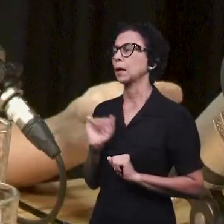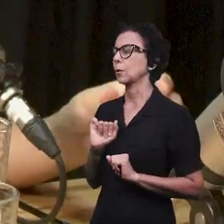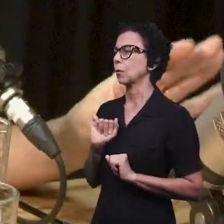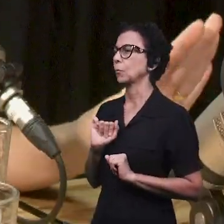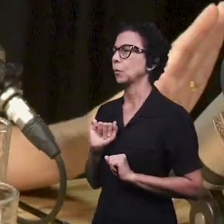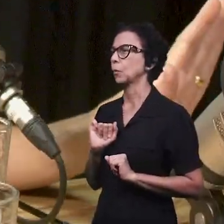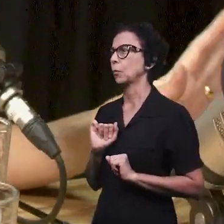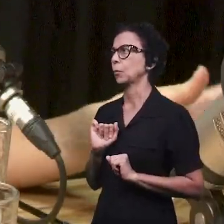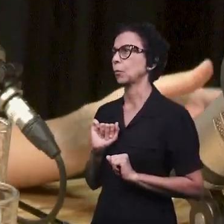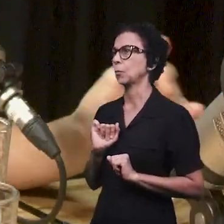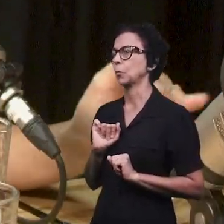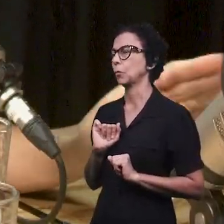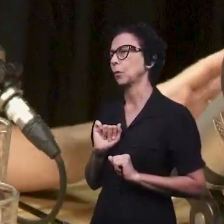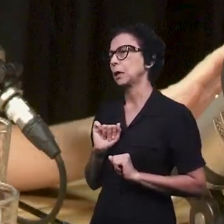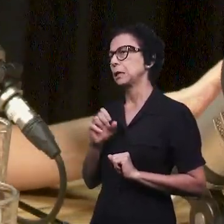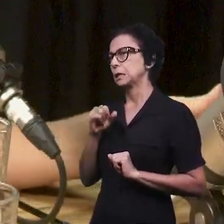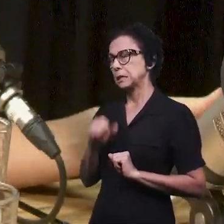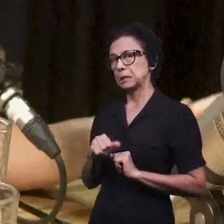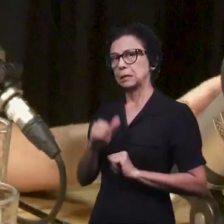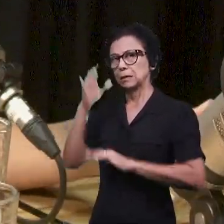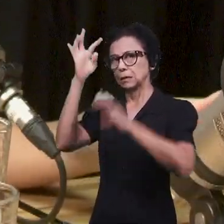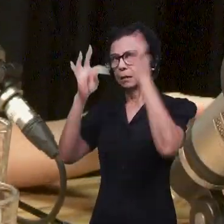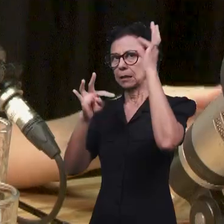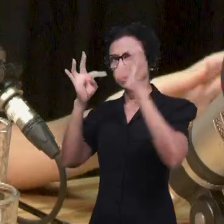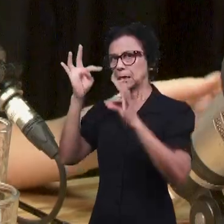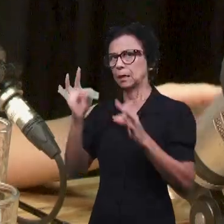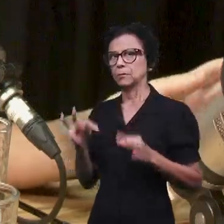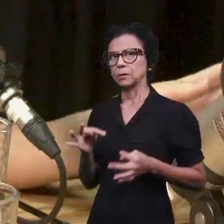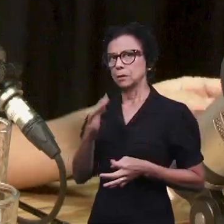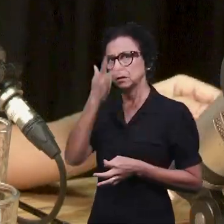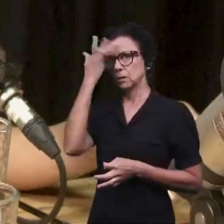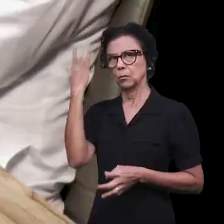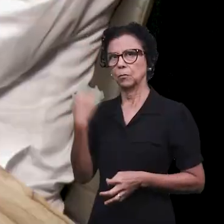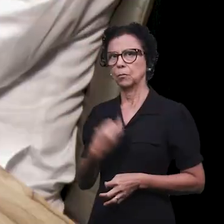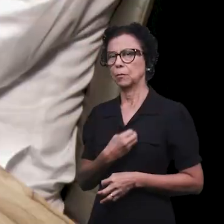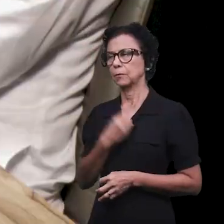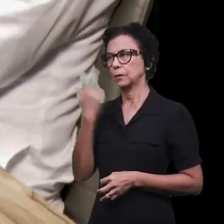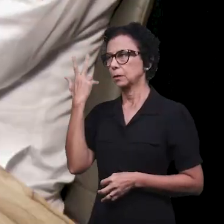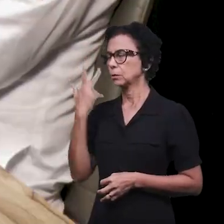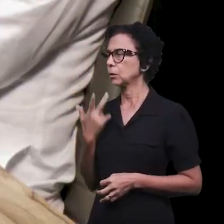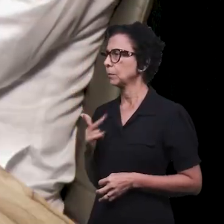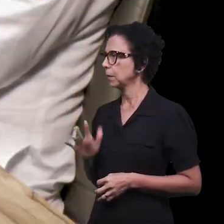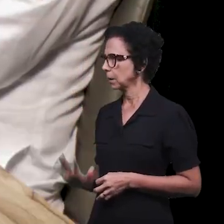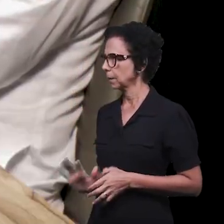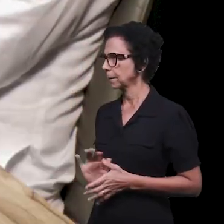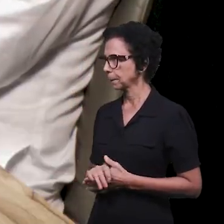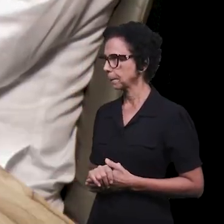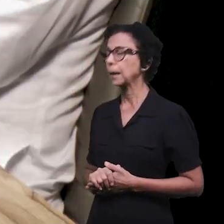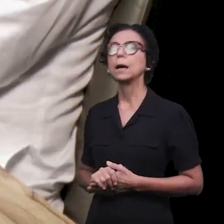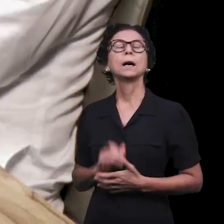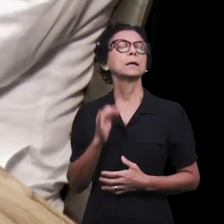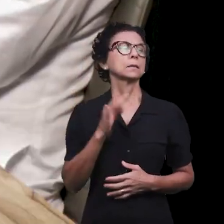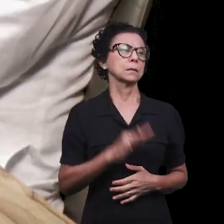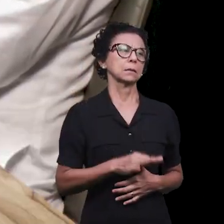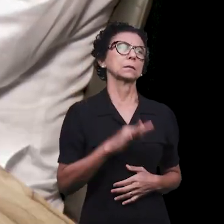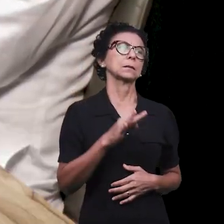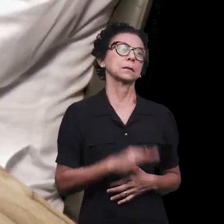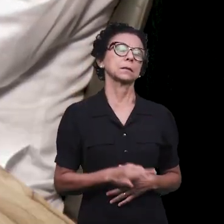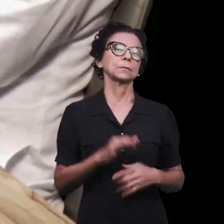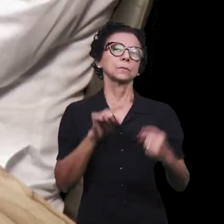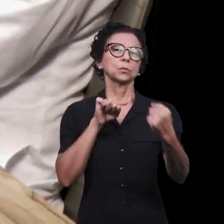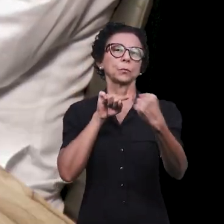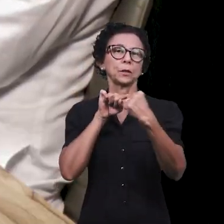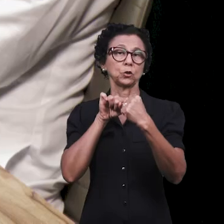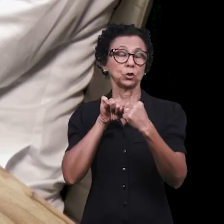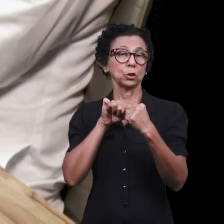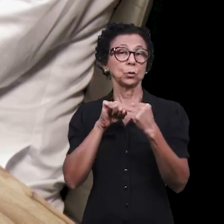tratamento, tem como uma pessoa viver normal? Com certeza, enxaqueca. Com certeza. O objetivo é trazer uma